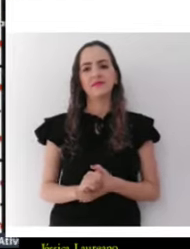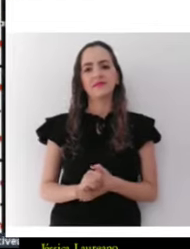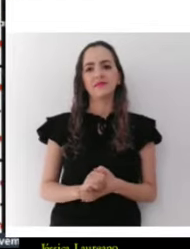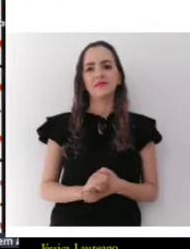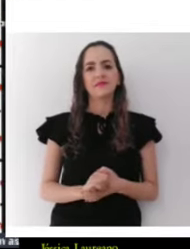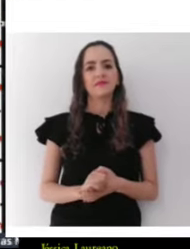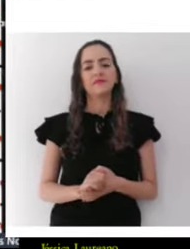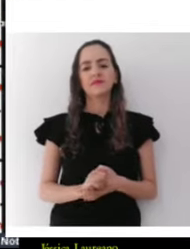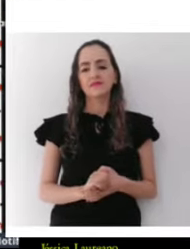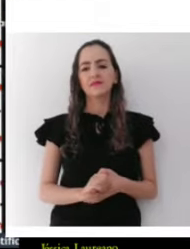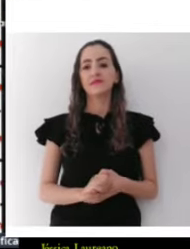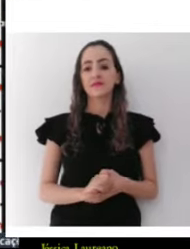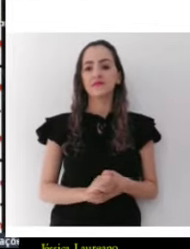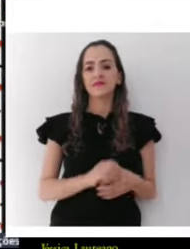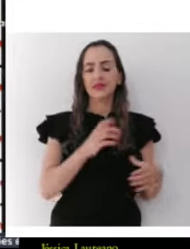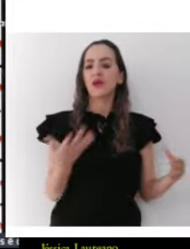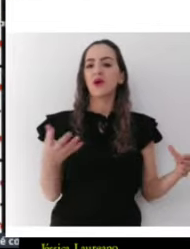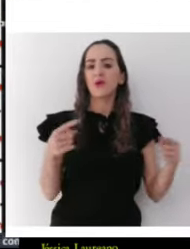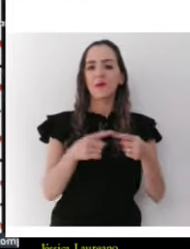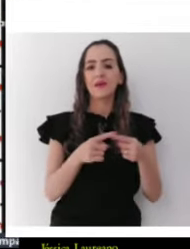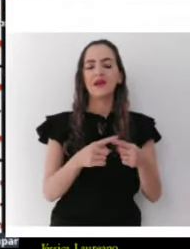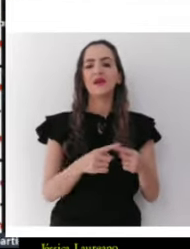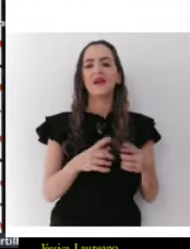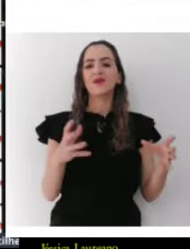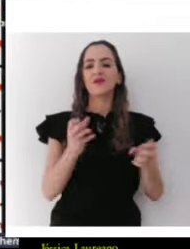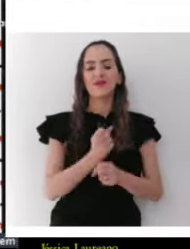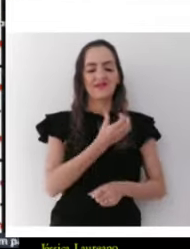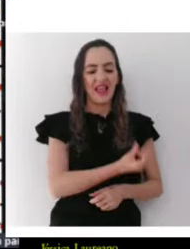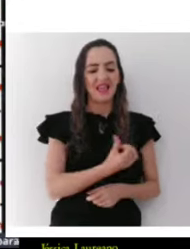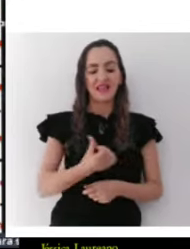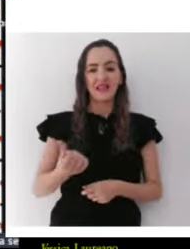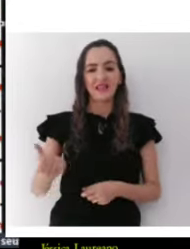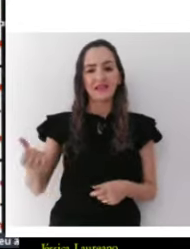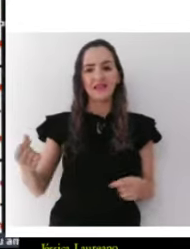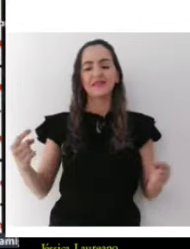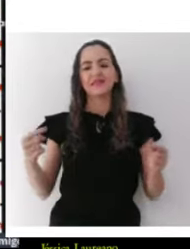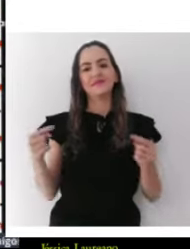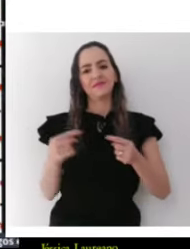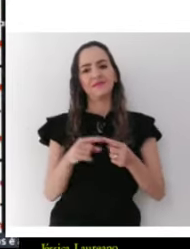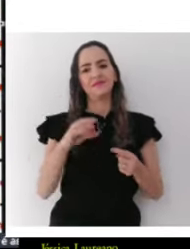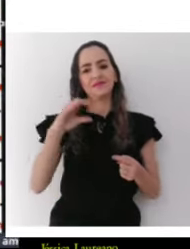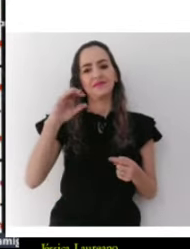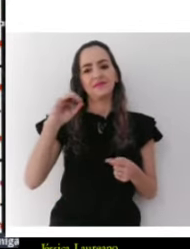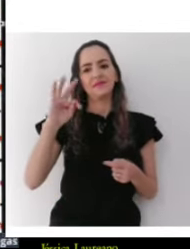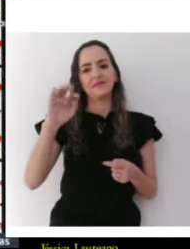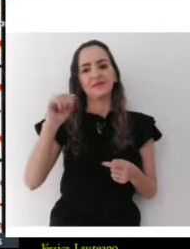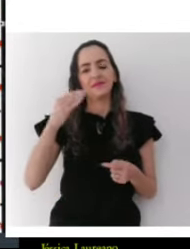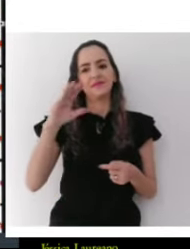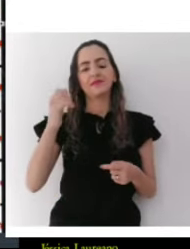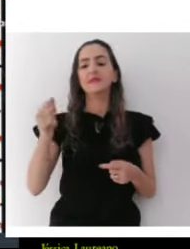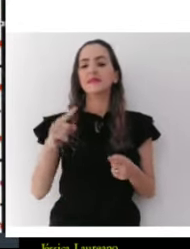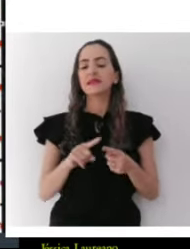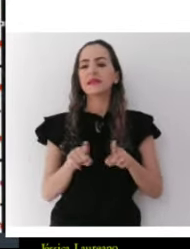junção de 6, 6, 6, 6, mais 6, mais 6, mais 6, mais 6. Eu falei aí que tem a ver com raciocínio multiplicativo, porque